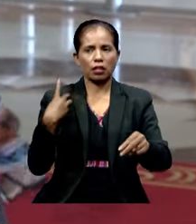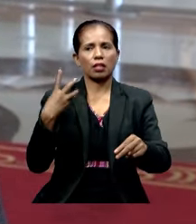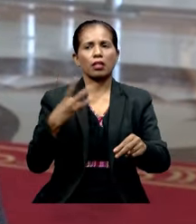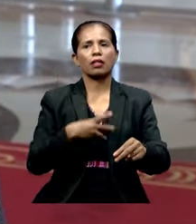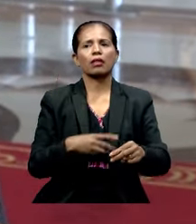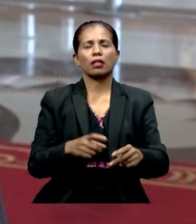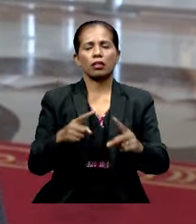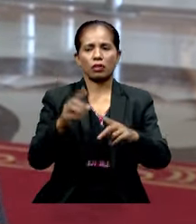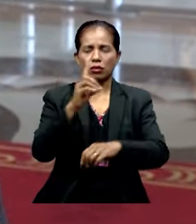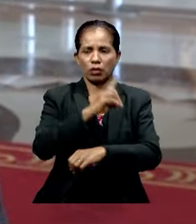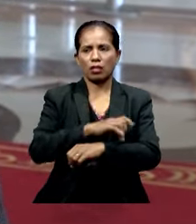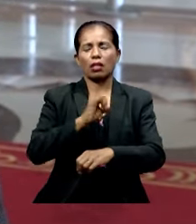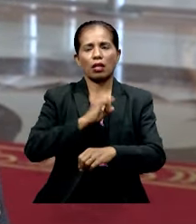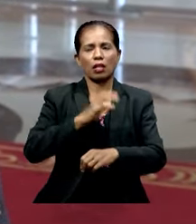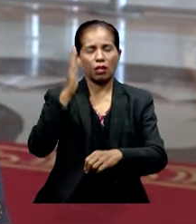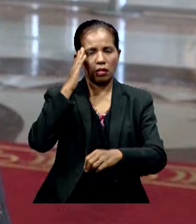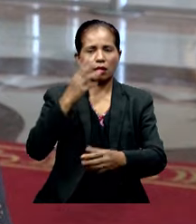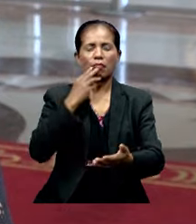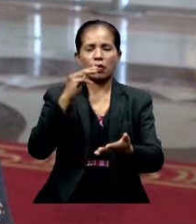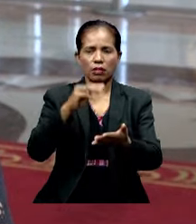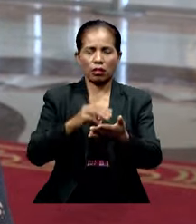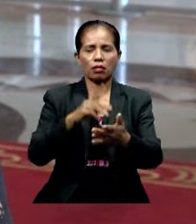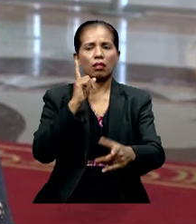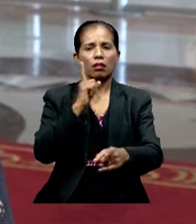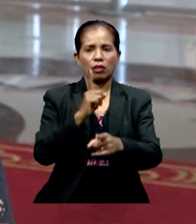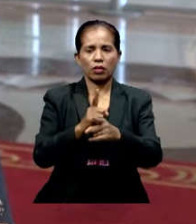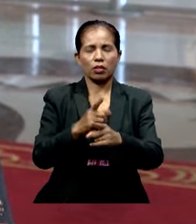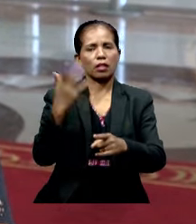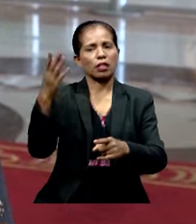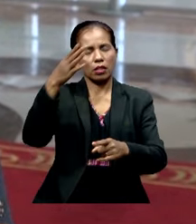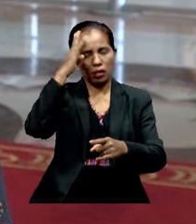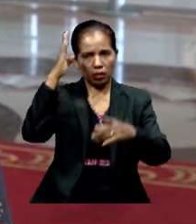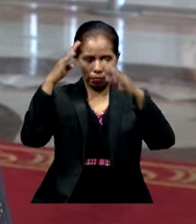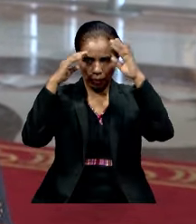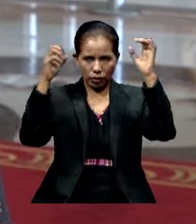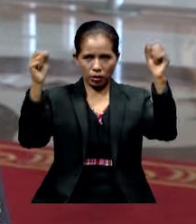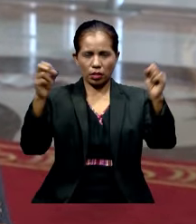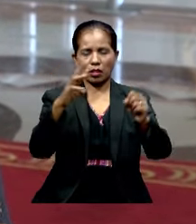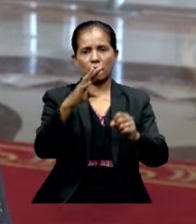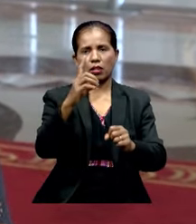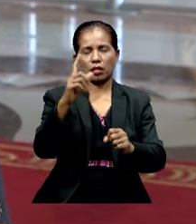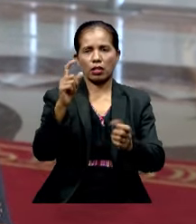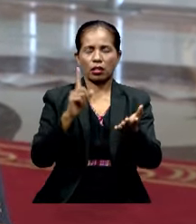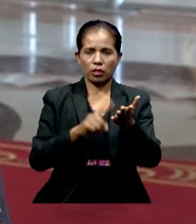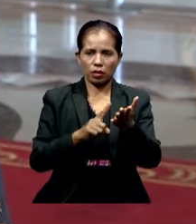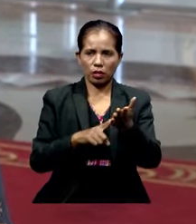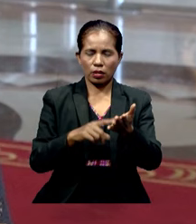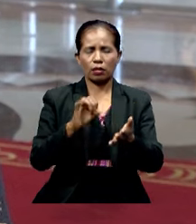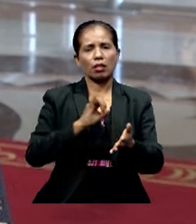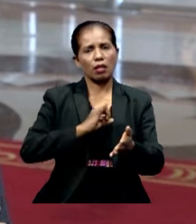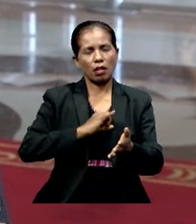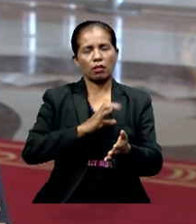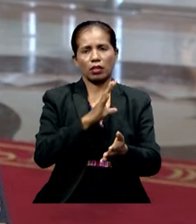Ringa Anuin, mensagem é claro, Teptebes e a senhor presidente da República, em discurso, e eu espero que